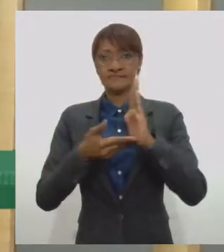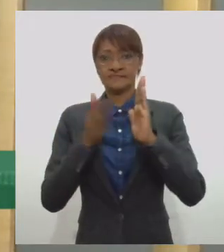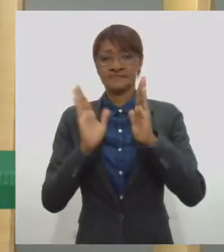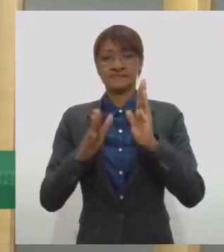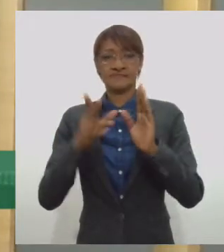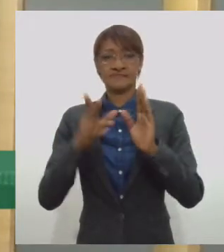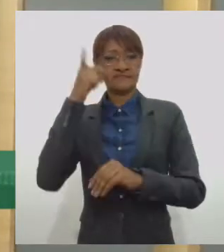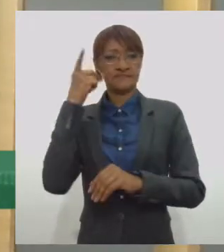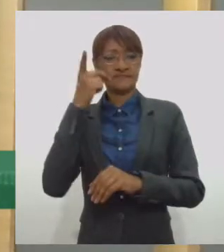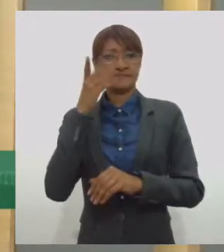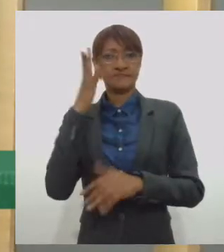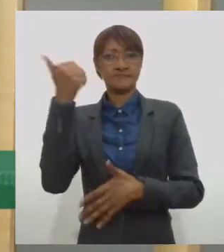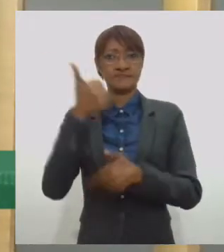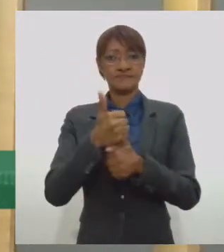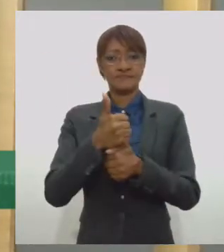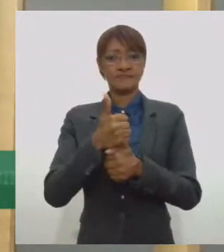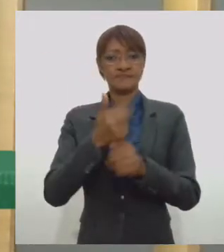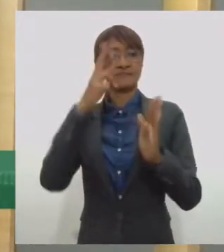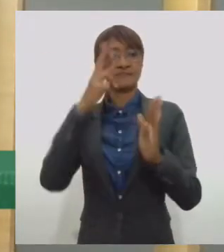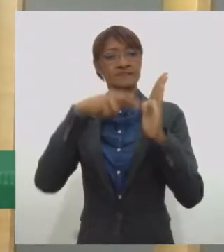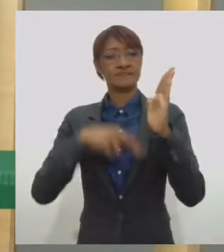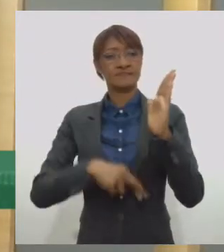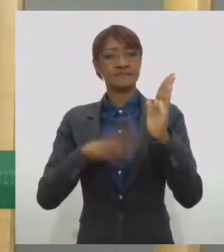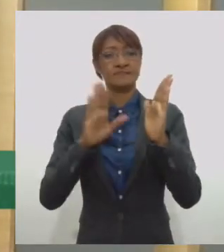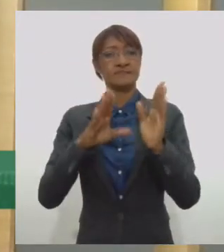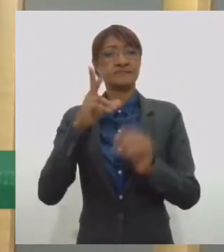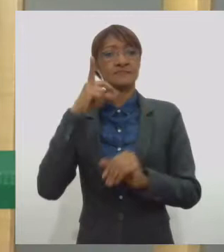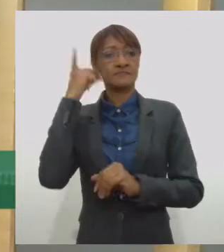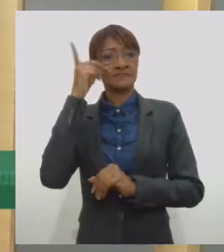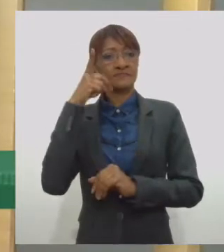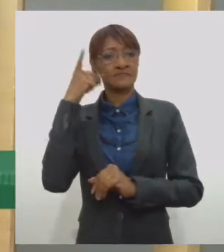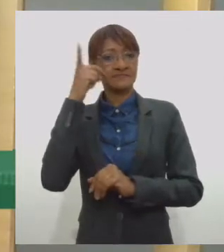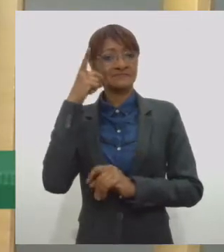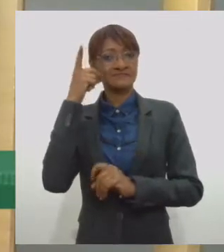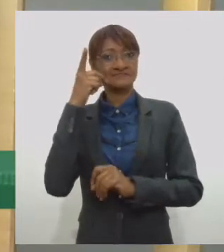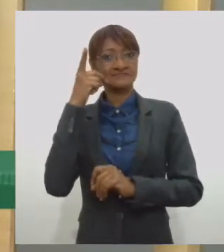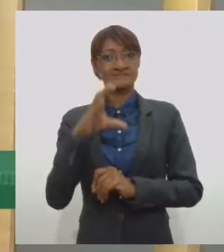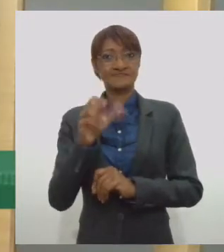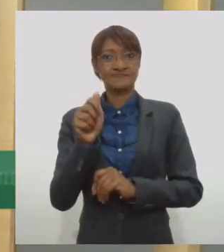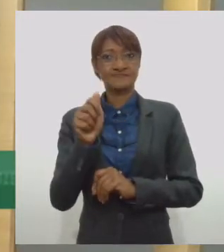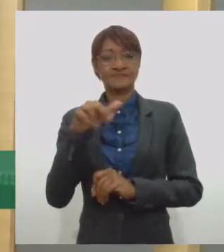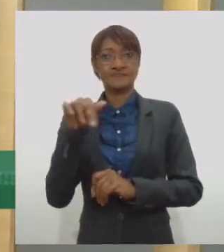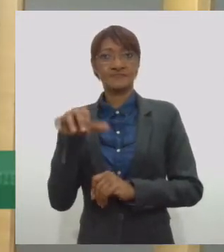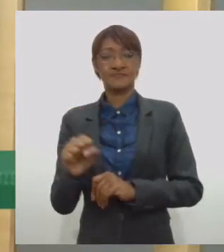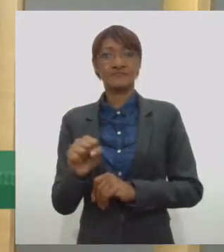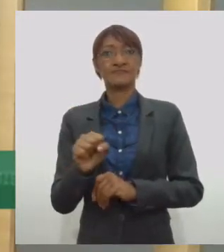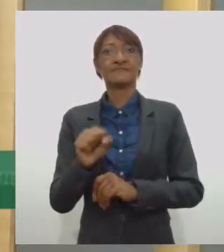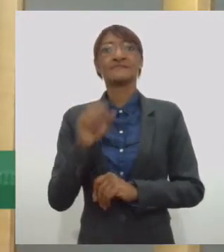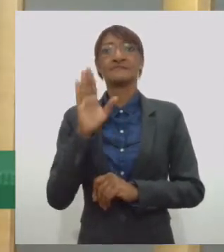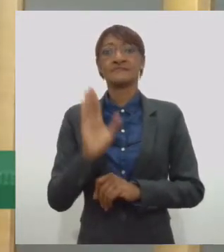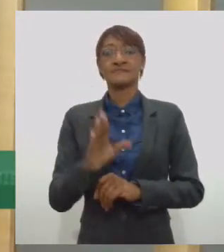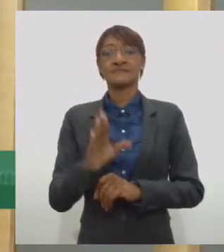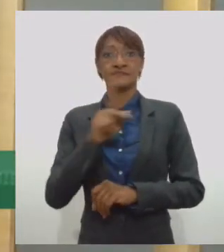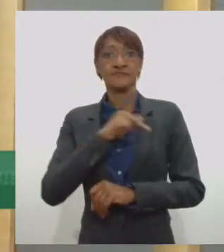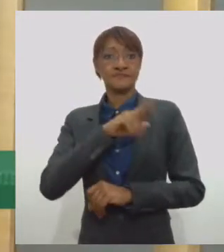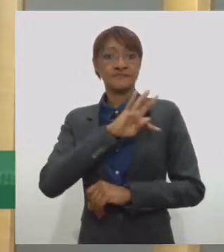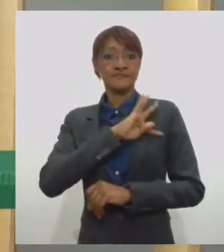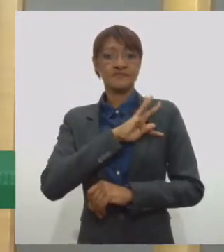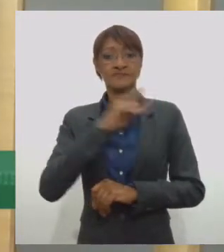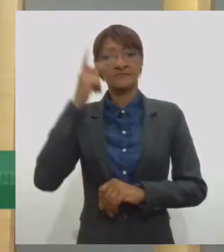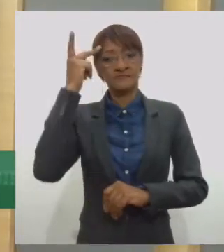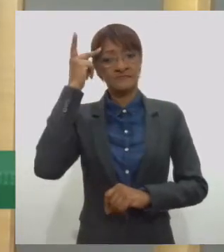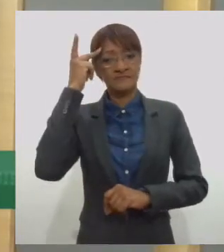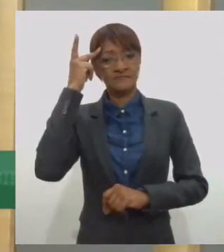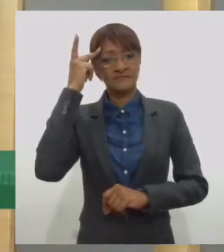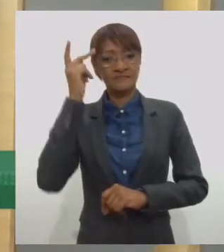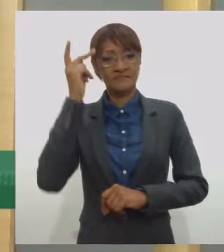forma de substitutivo do relator, o deputado Carlos Aratini, do PT de São Paulo, no último dia 16